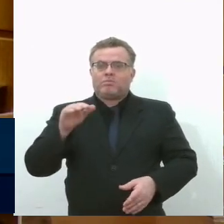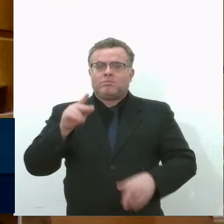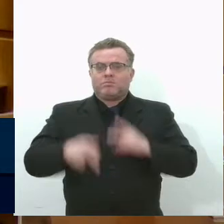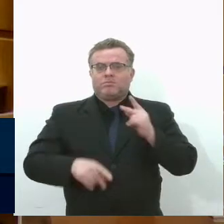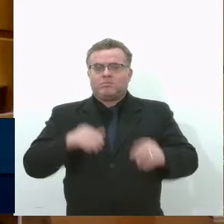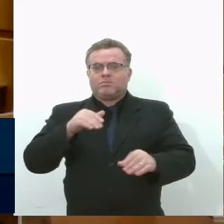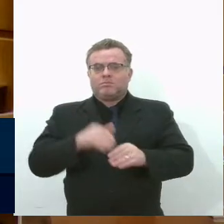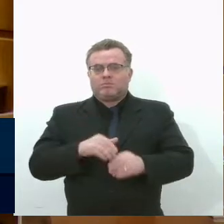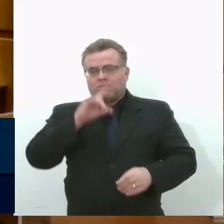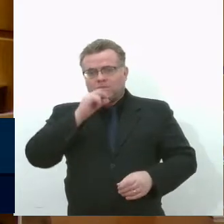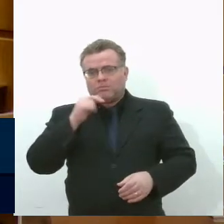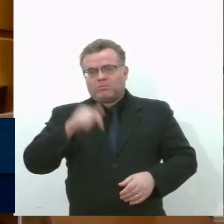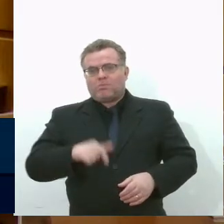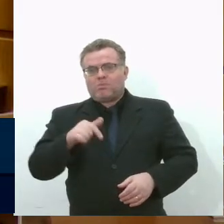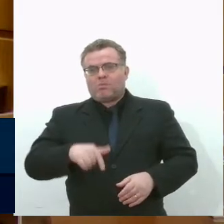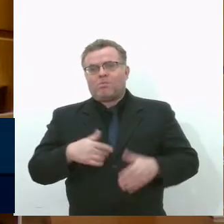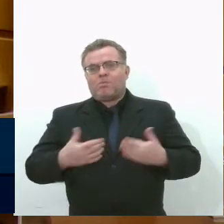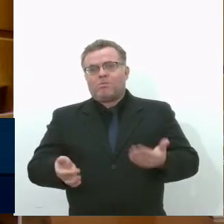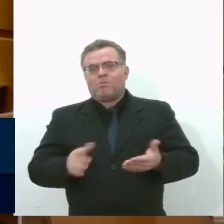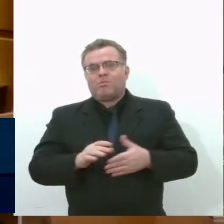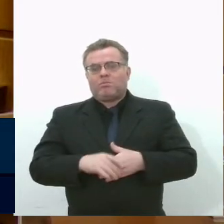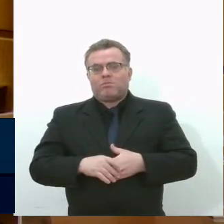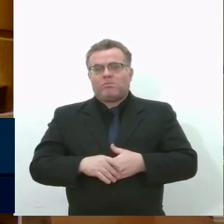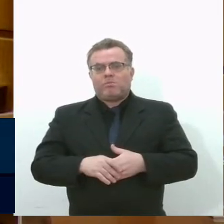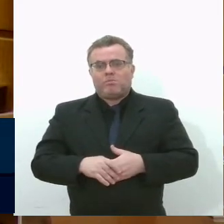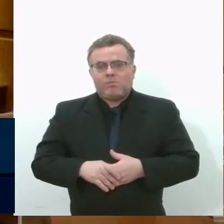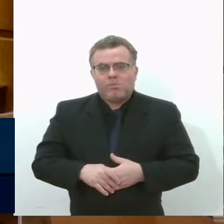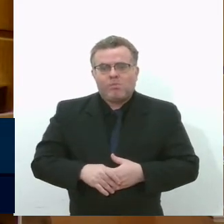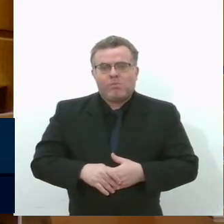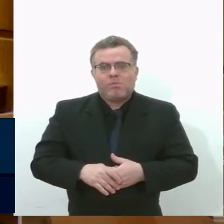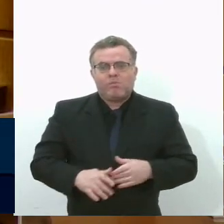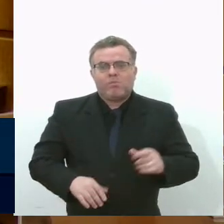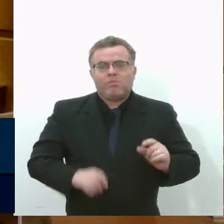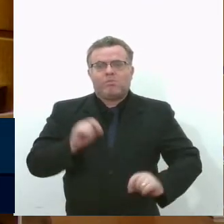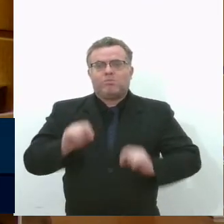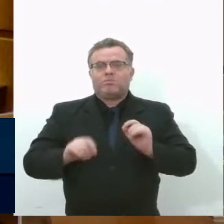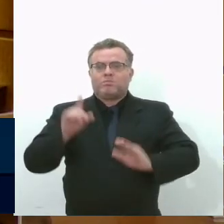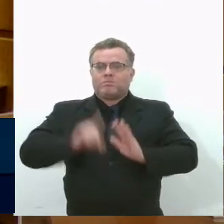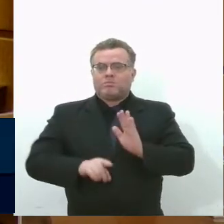27ª Zona Eleitoral. Estou falando de direito eleitoral.